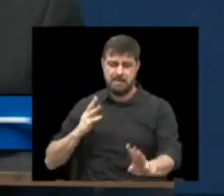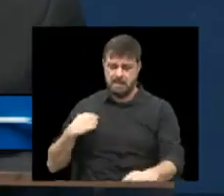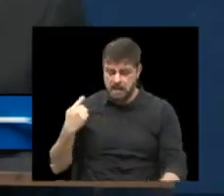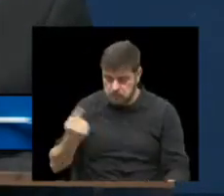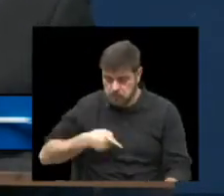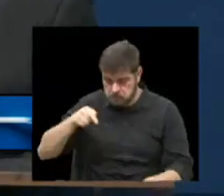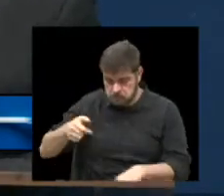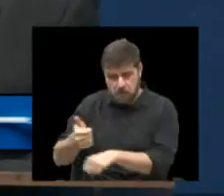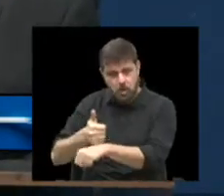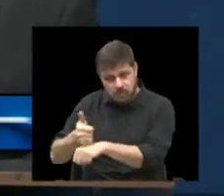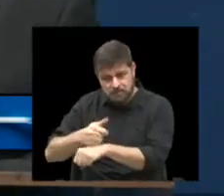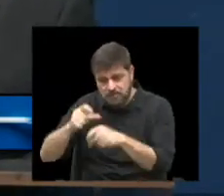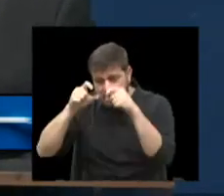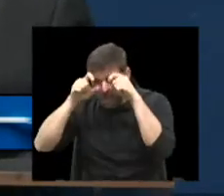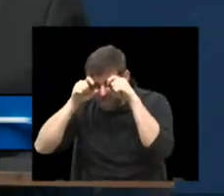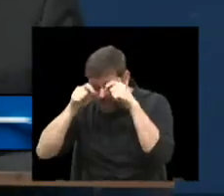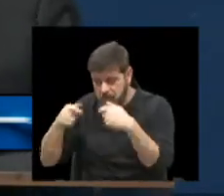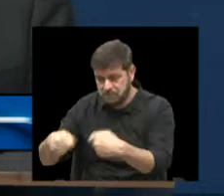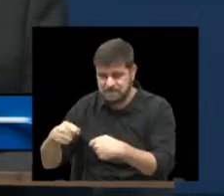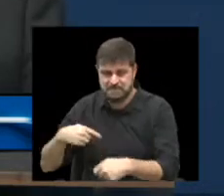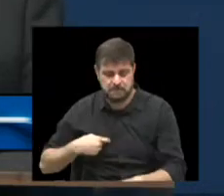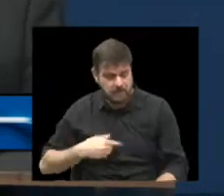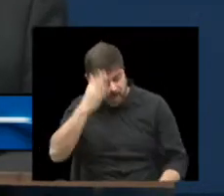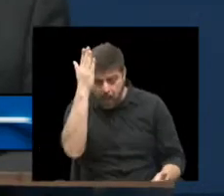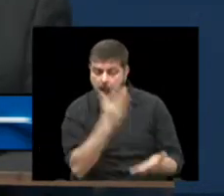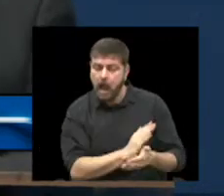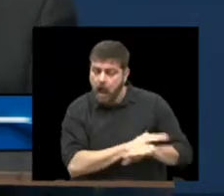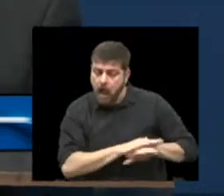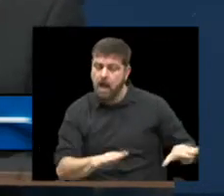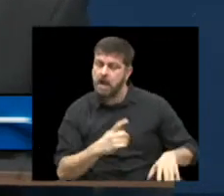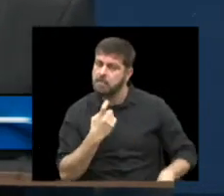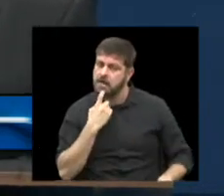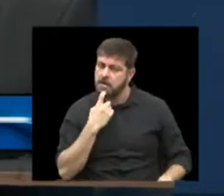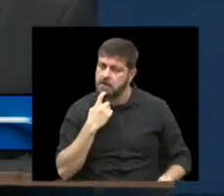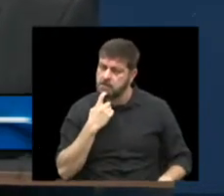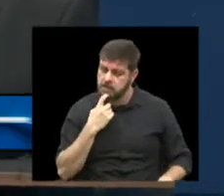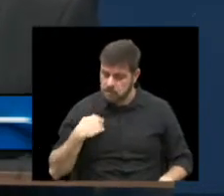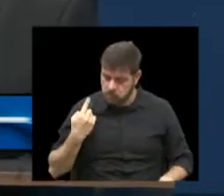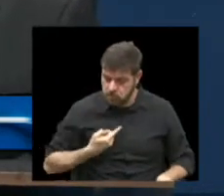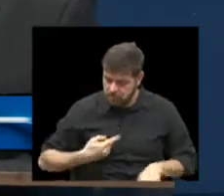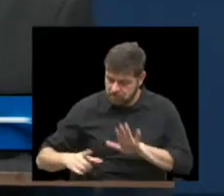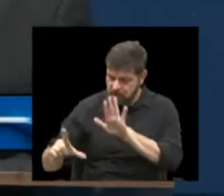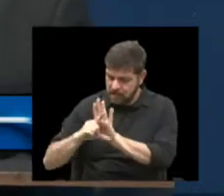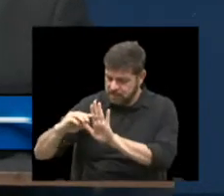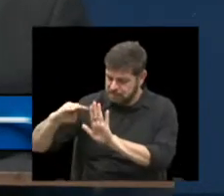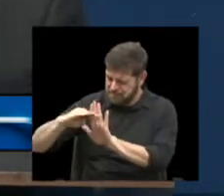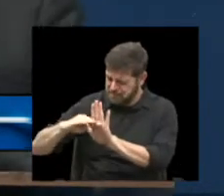algum tempo, essa pouca vergonha vai acabar em Campinas. Nós vamos legalizar a